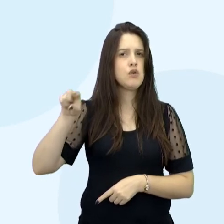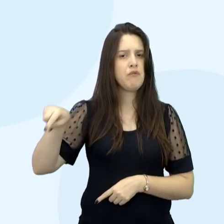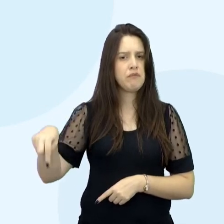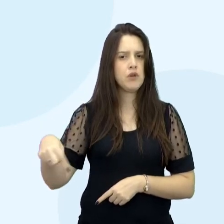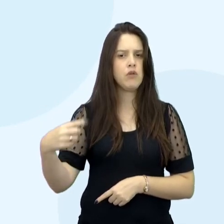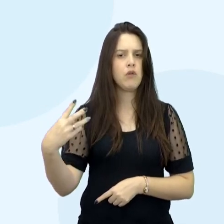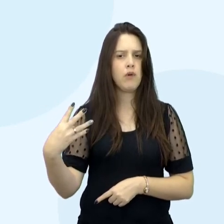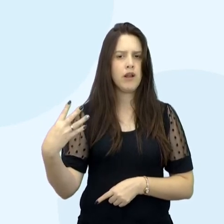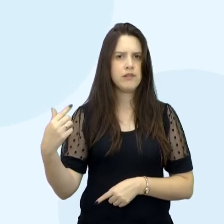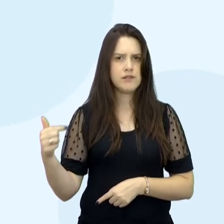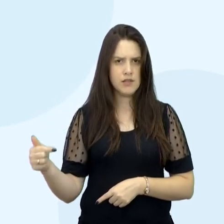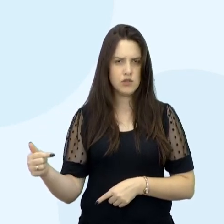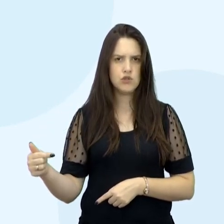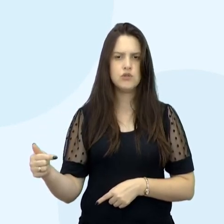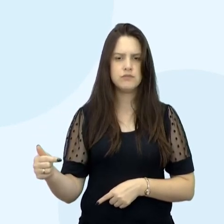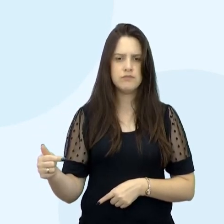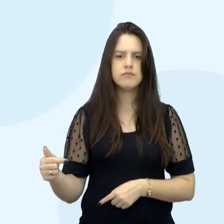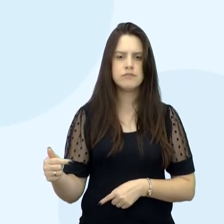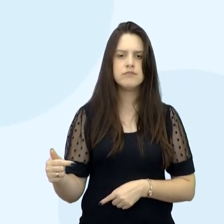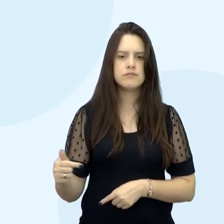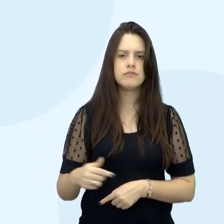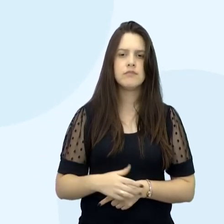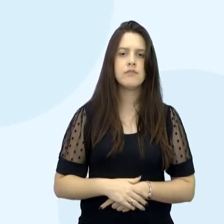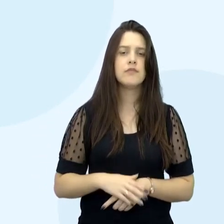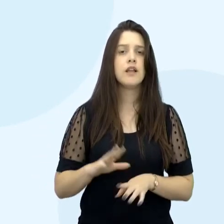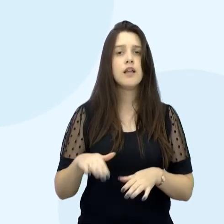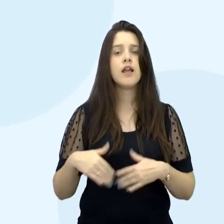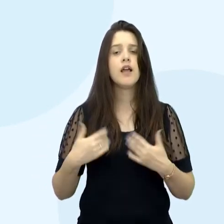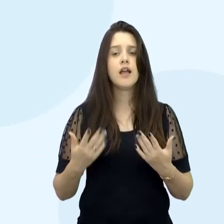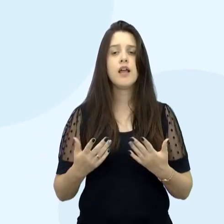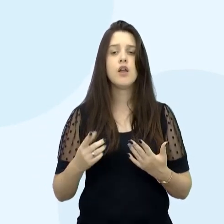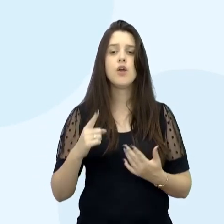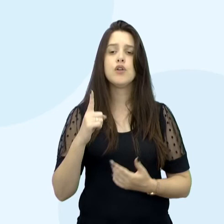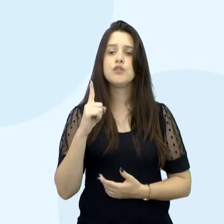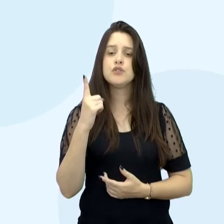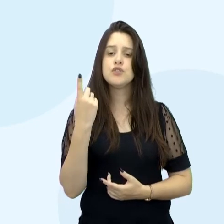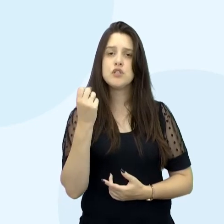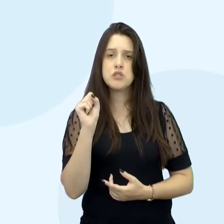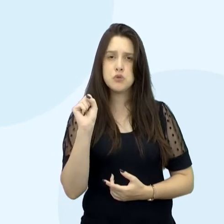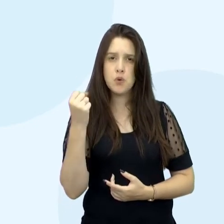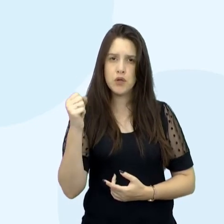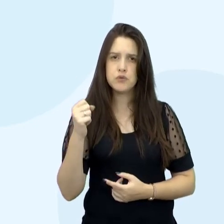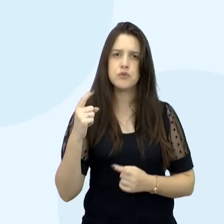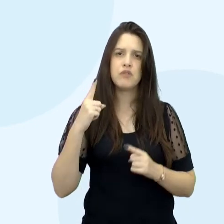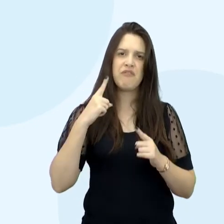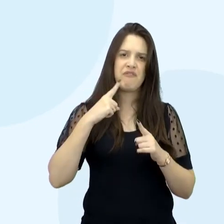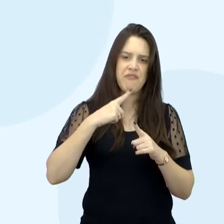175,47. Também vai me dar um valor. E aqui eu vou fazer 18